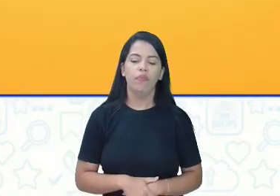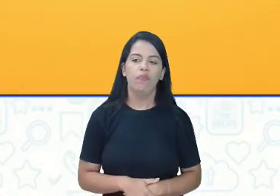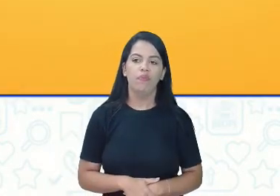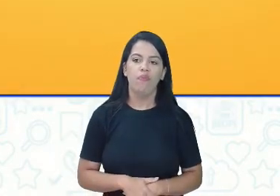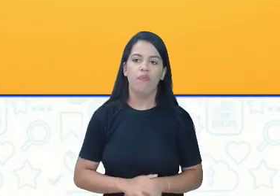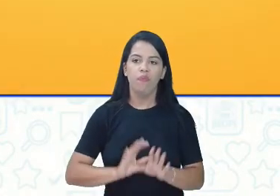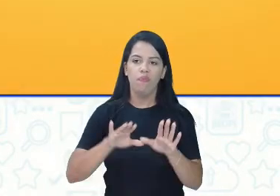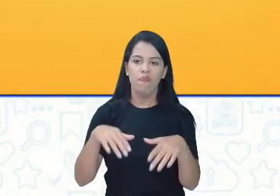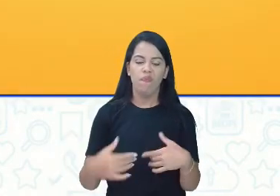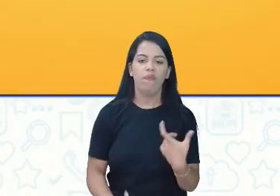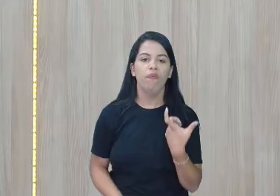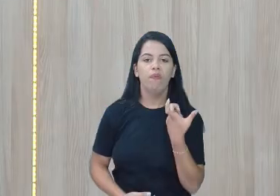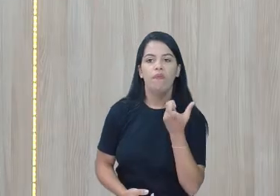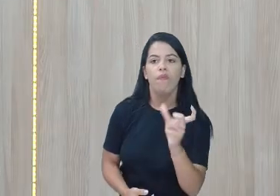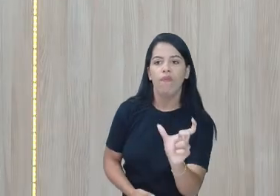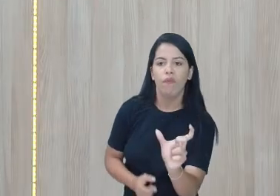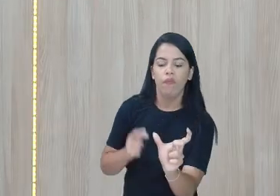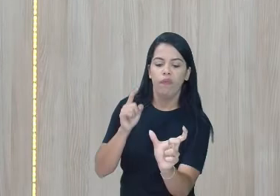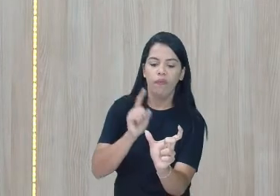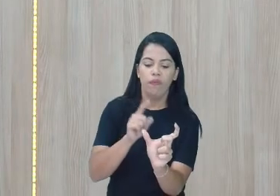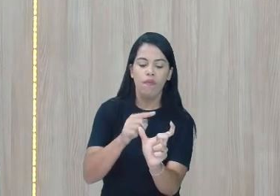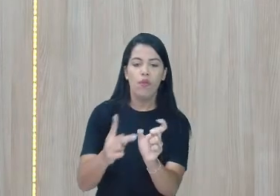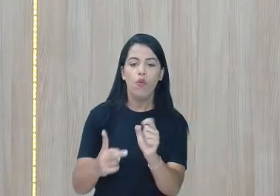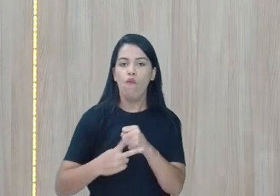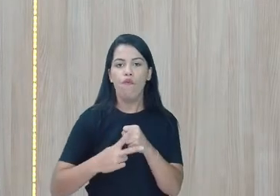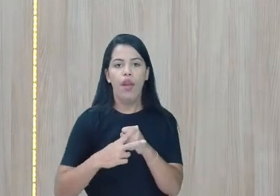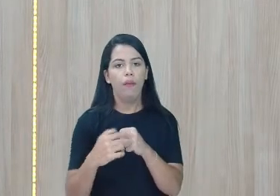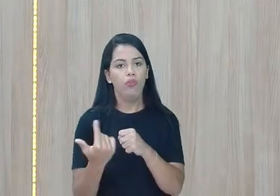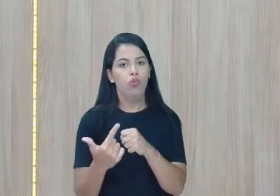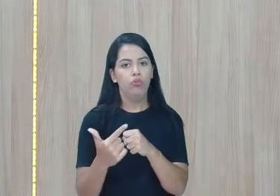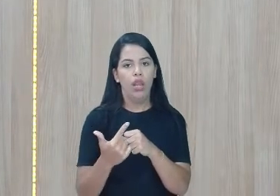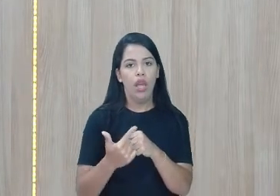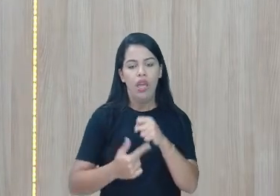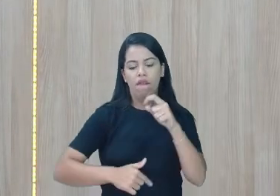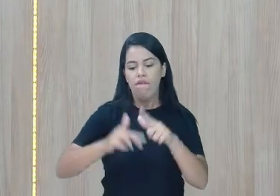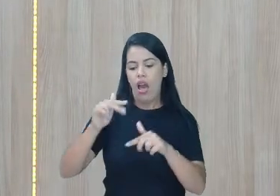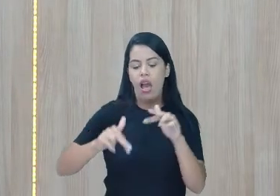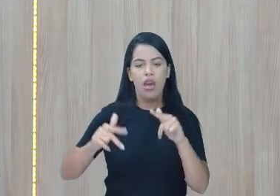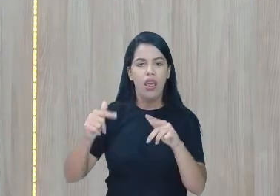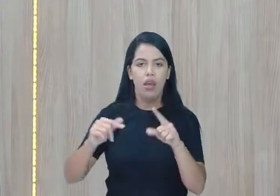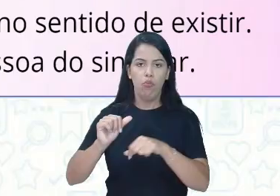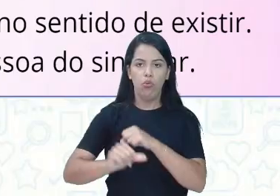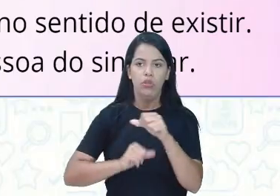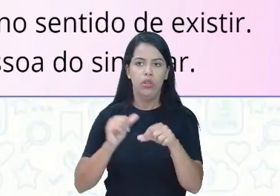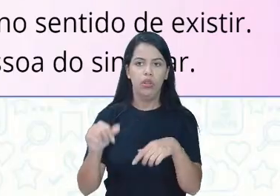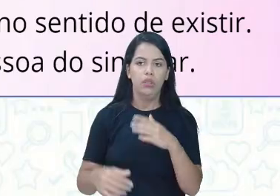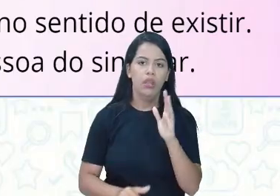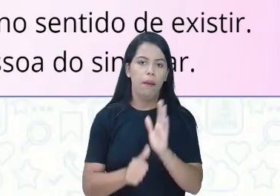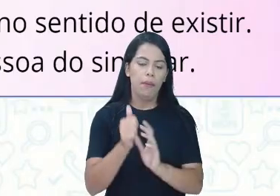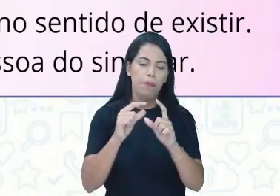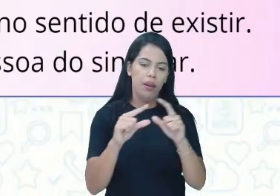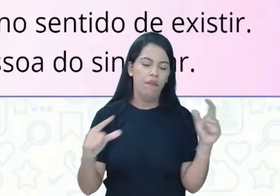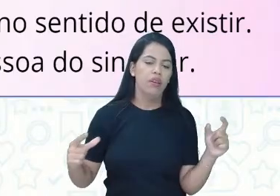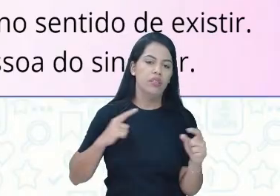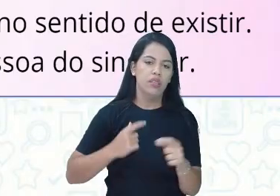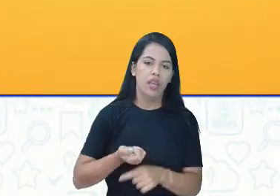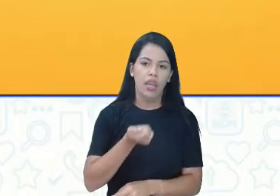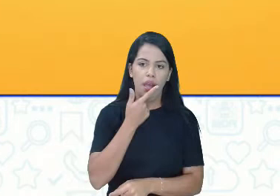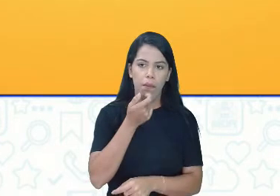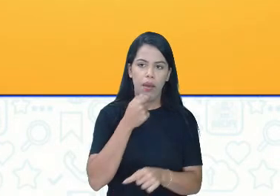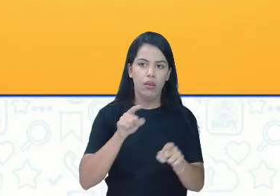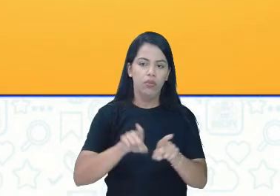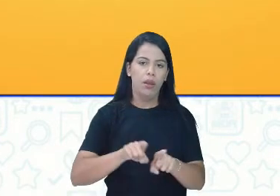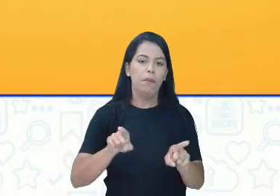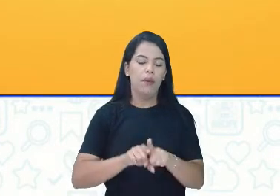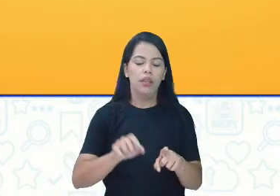O verbo impessoal é interessante porque ele não vai variar. Então, por exemplo, na primeira frase, eu tinha remédio também no singular.